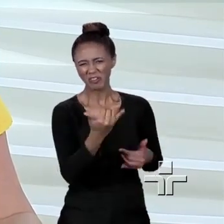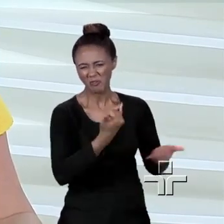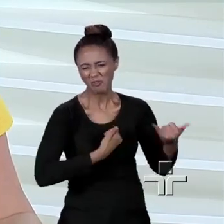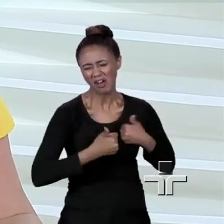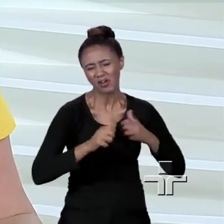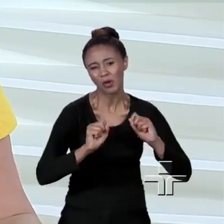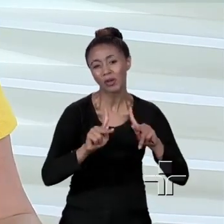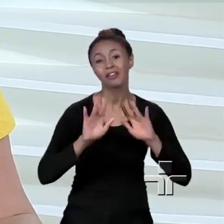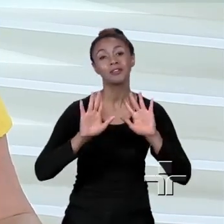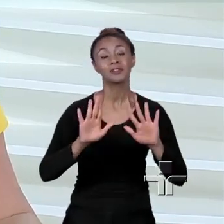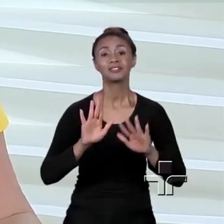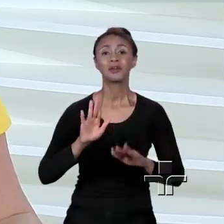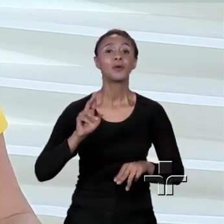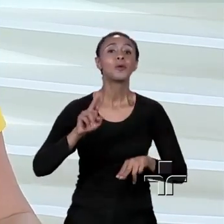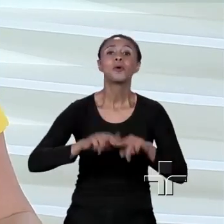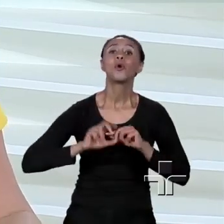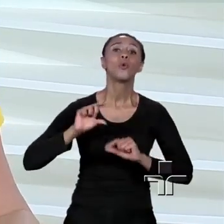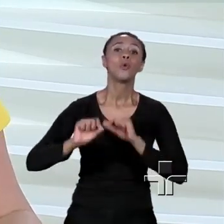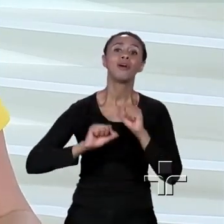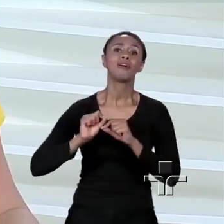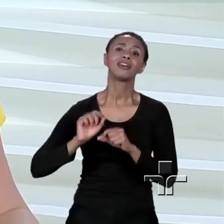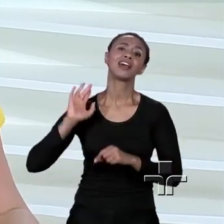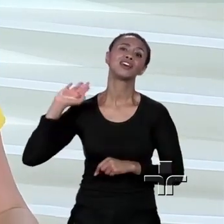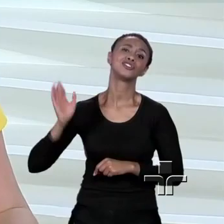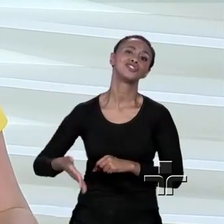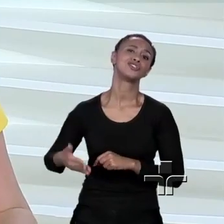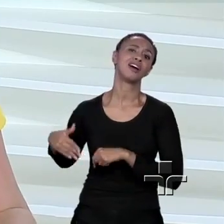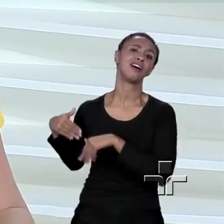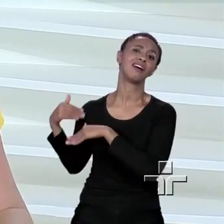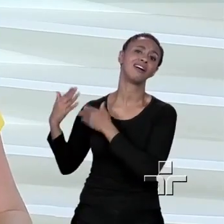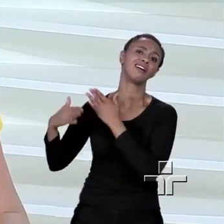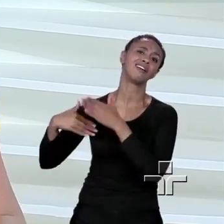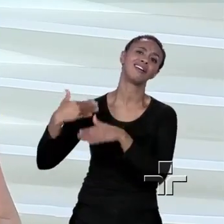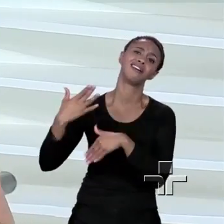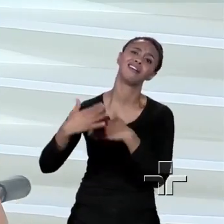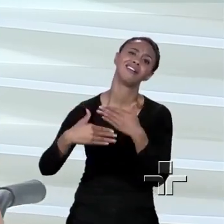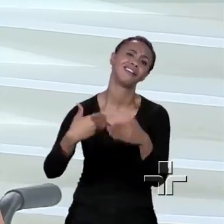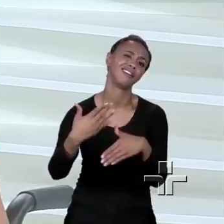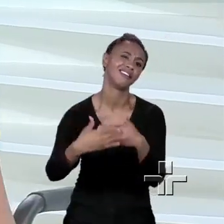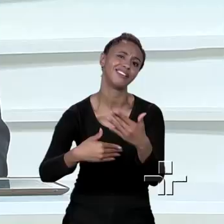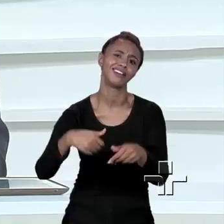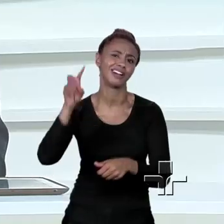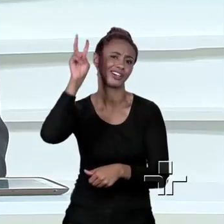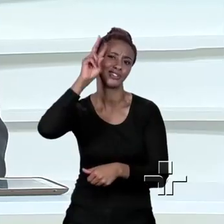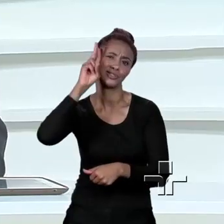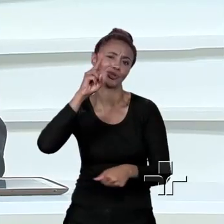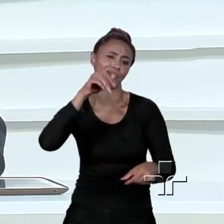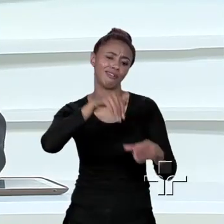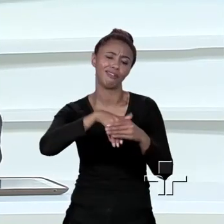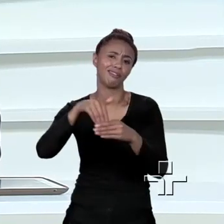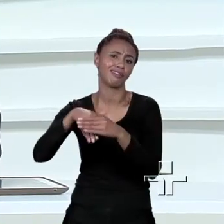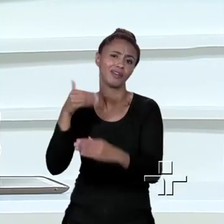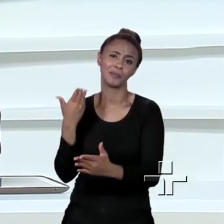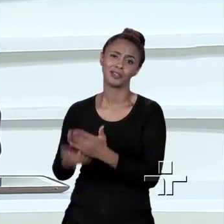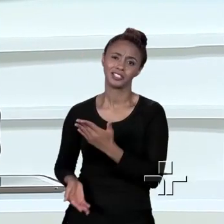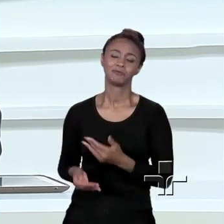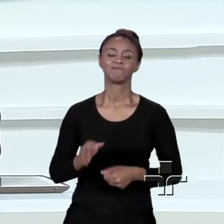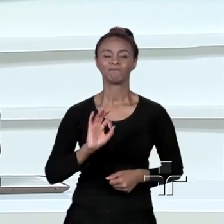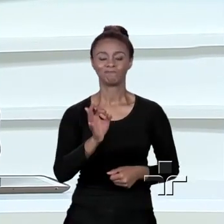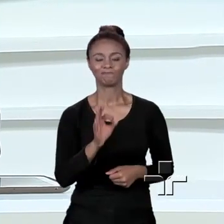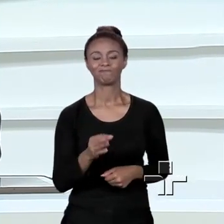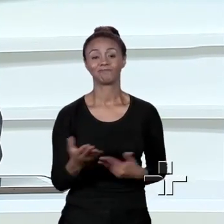algo que a gente está num... Já foi derrotado de mudança, até pelas urnas, né? A gente, infelizmente, tem